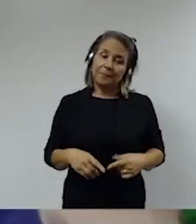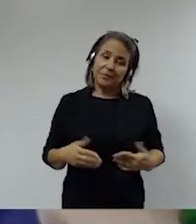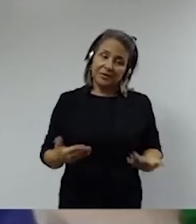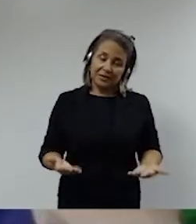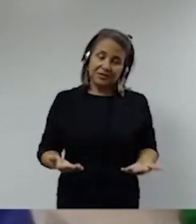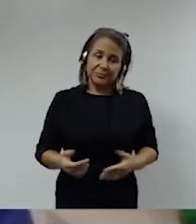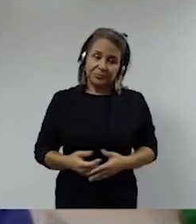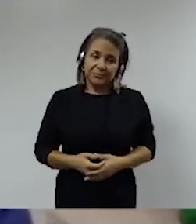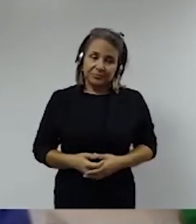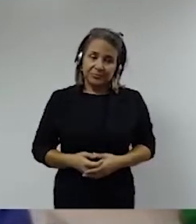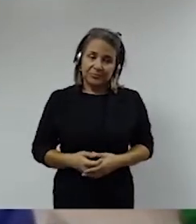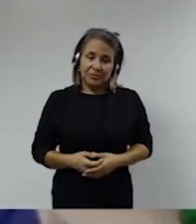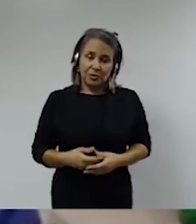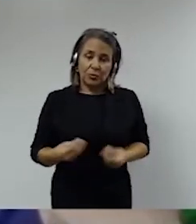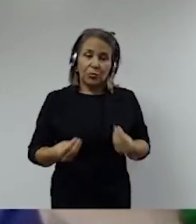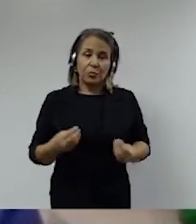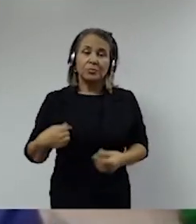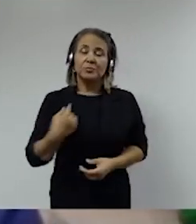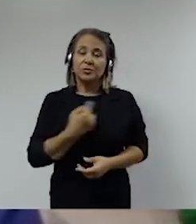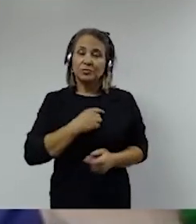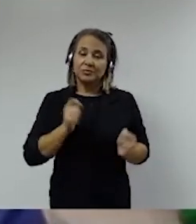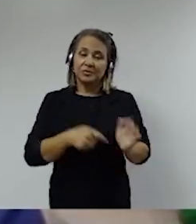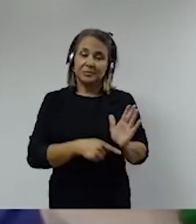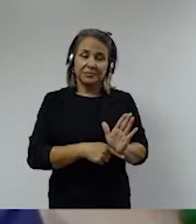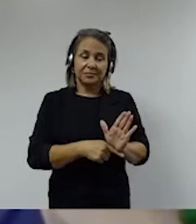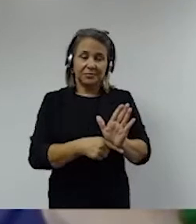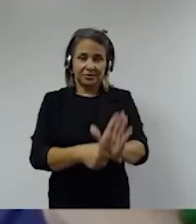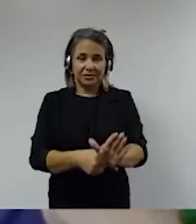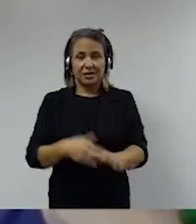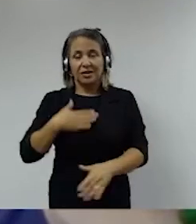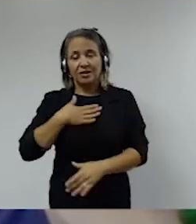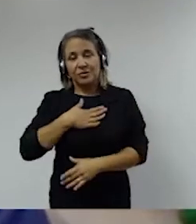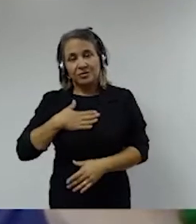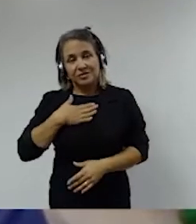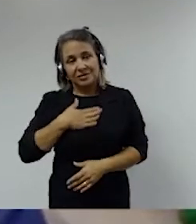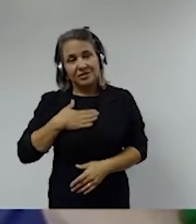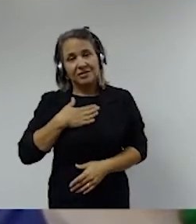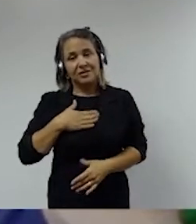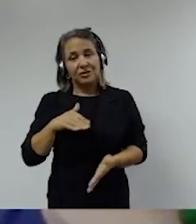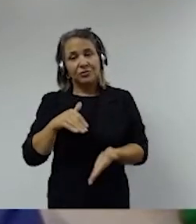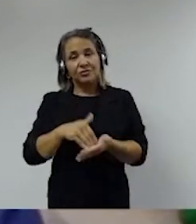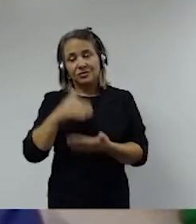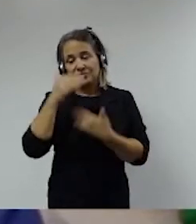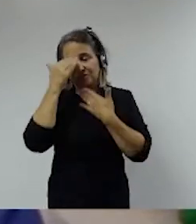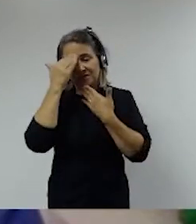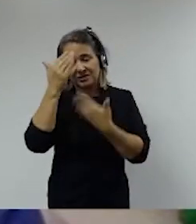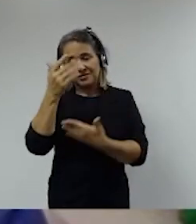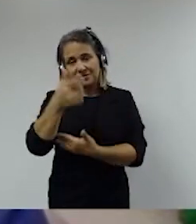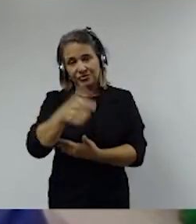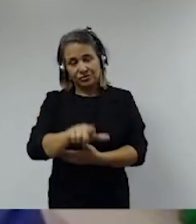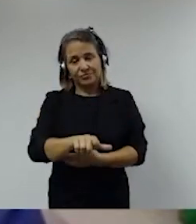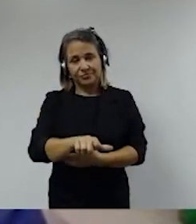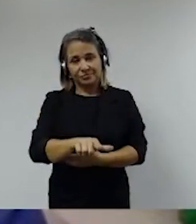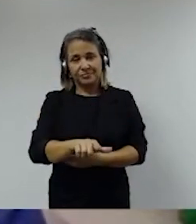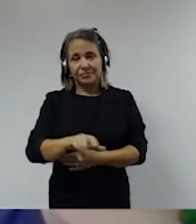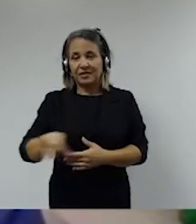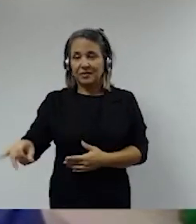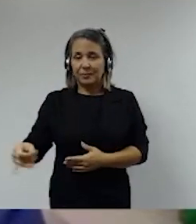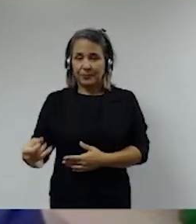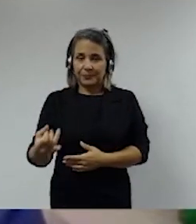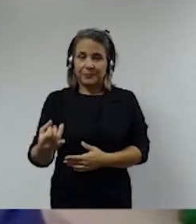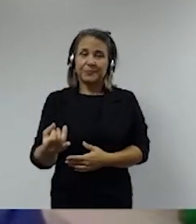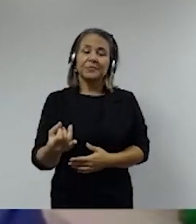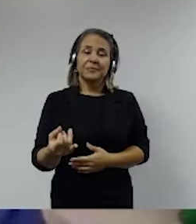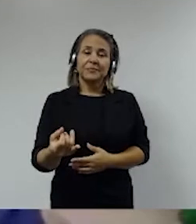dessa forma que nós podemos contribuir, né, gostaria aqui no final de agradecer novamente a